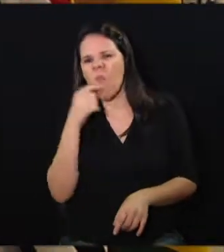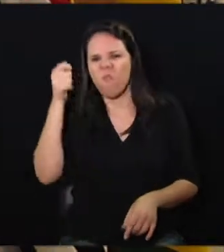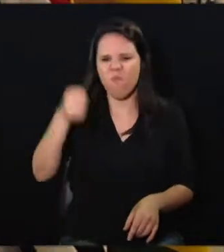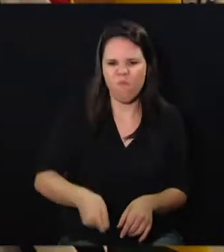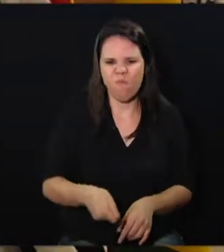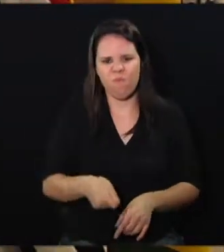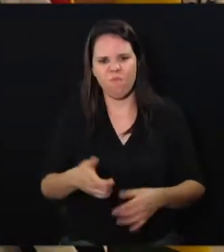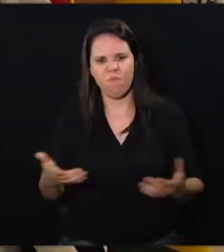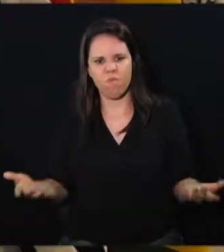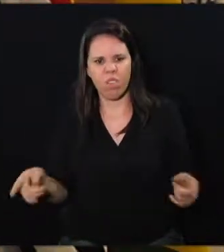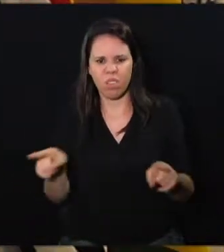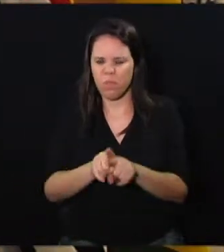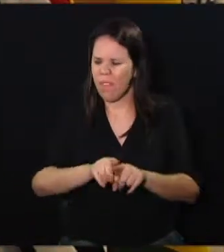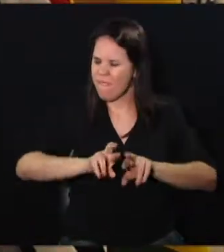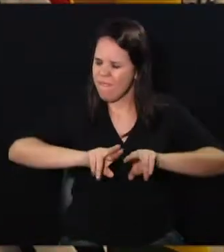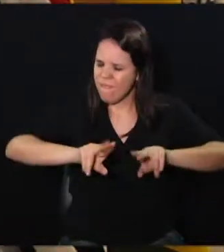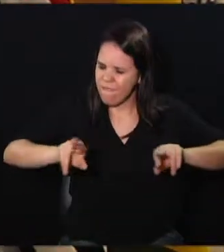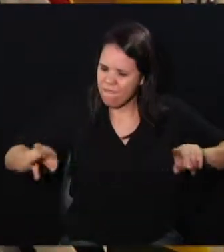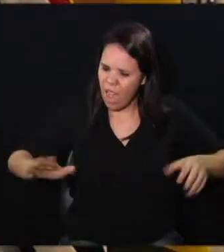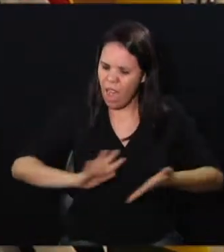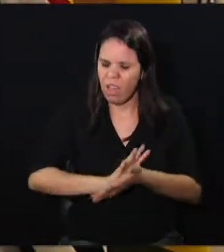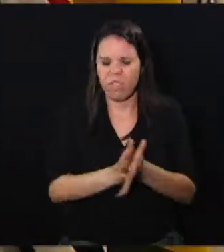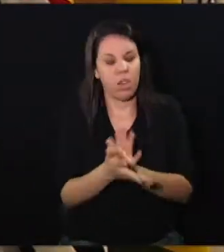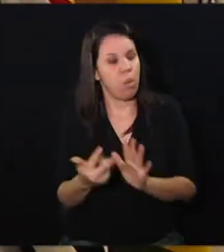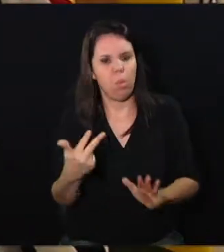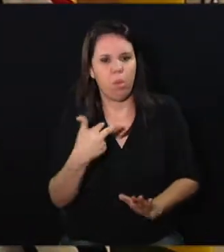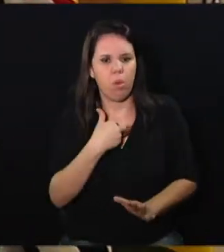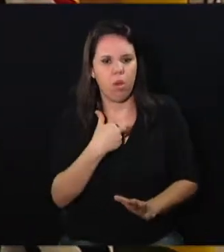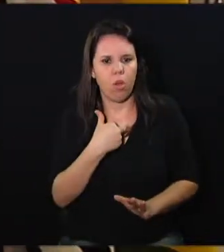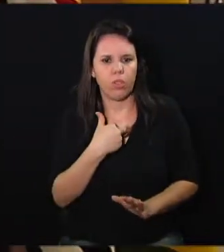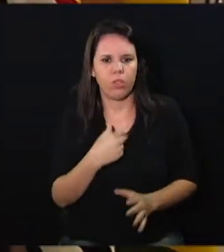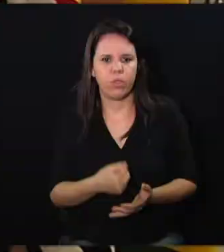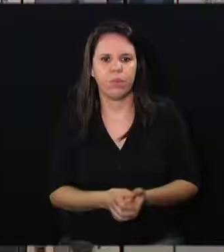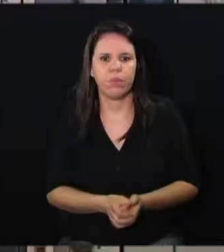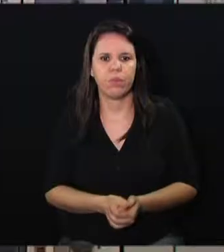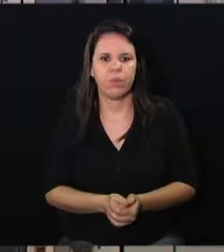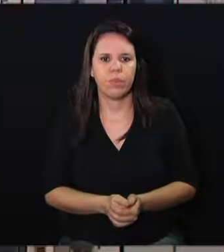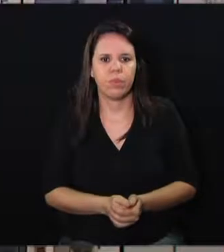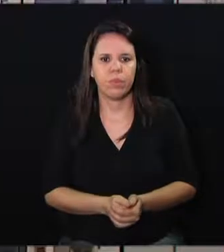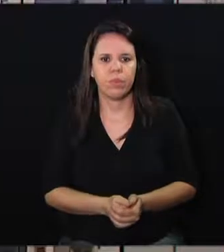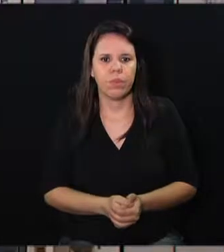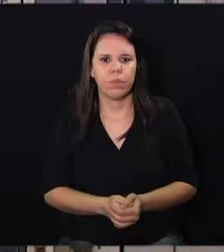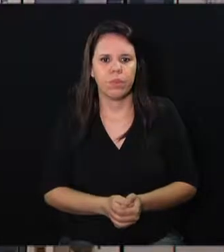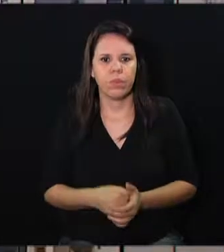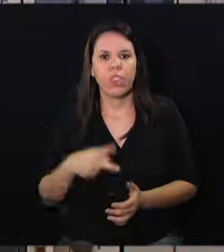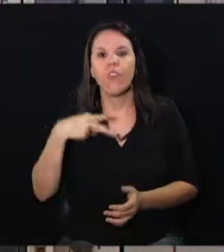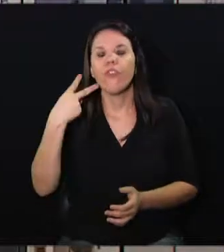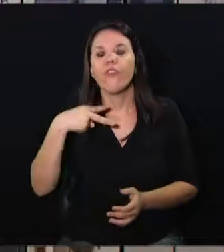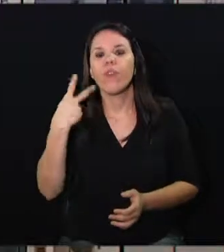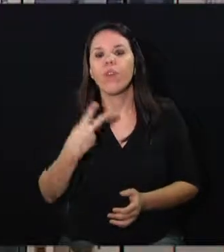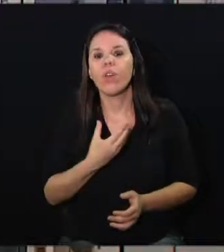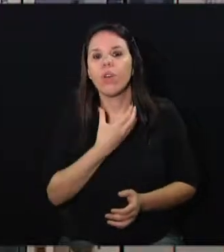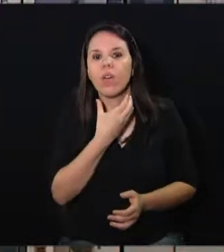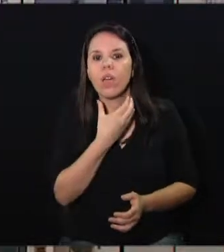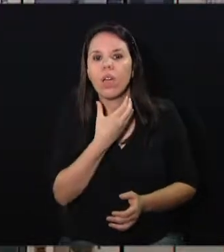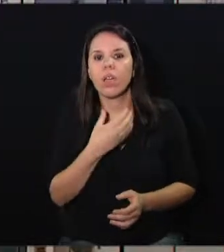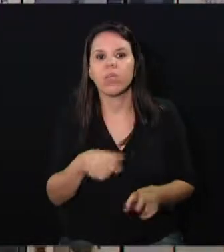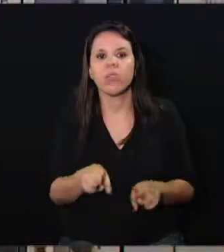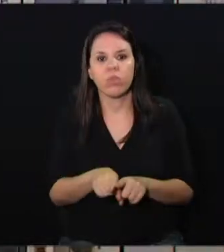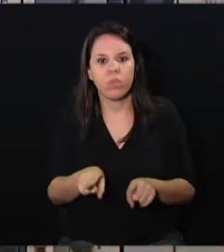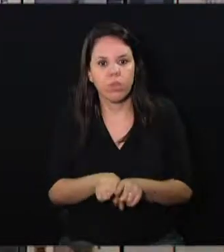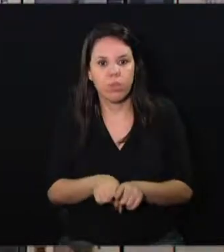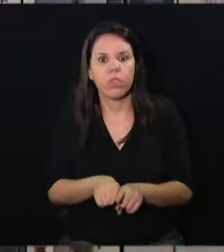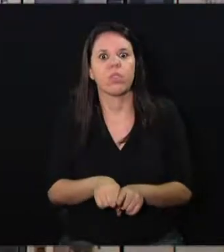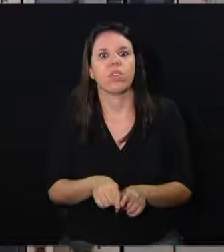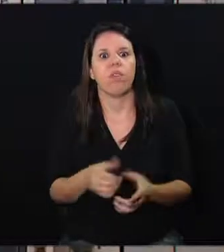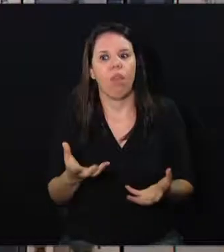aquele provocado pelo racismo, como aquele provocado pela homofobia. O vereador Carmo Luiz, presidente da